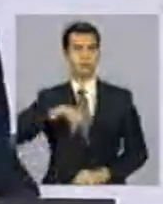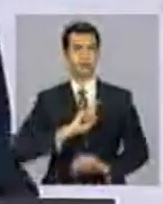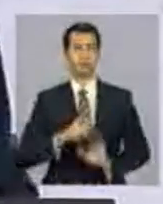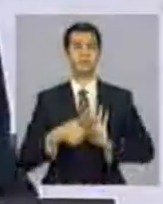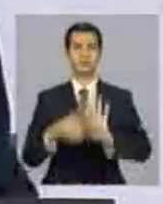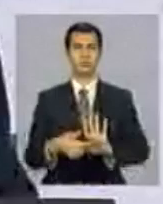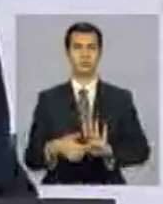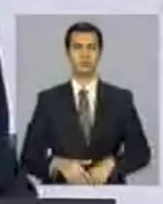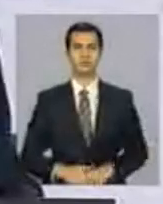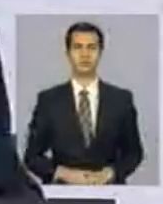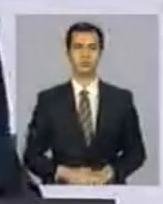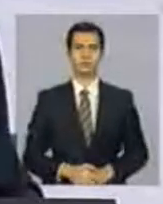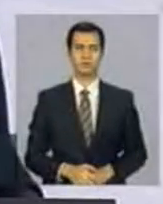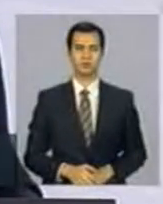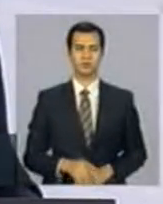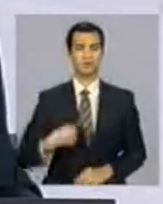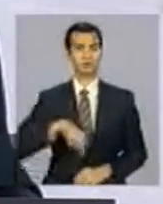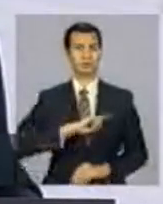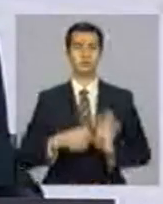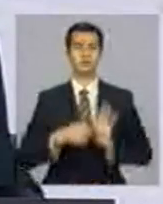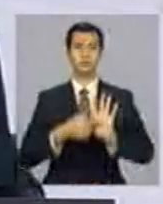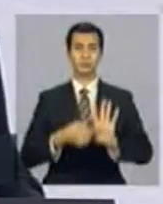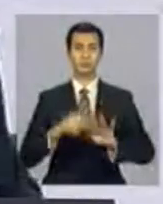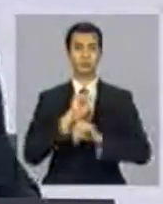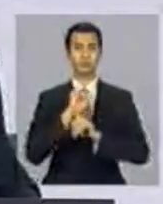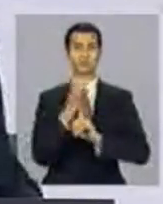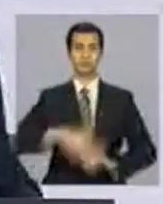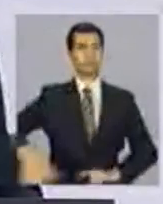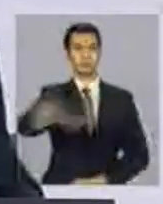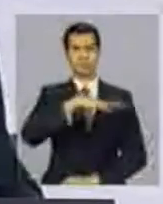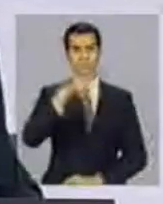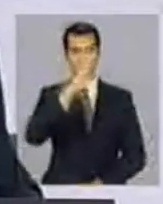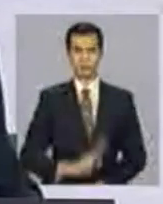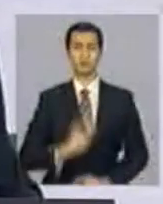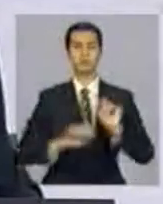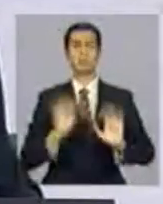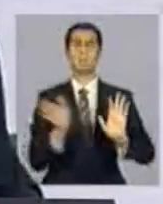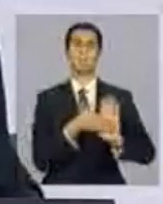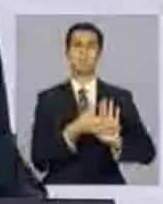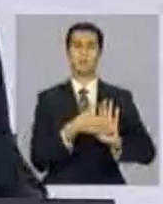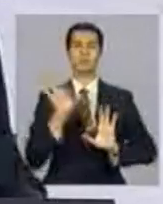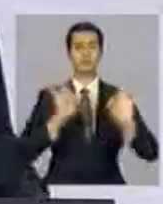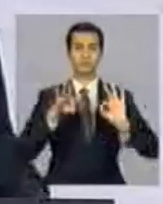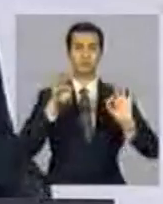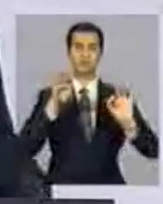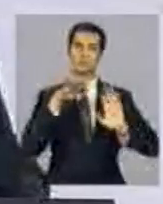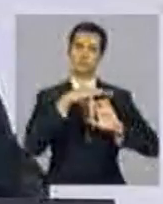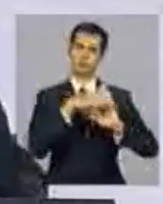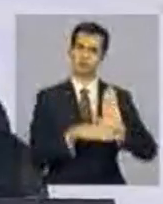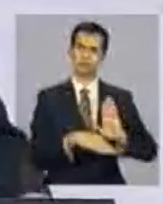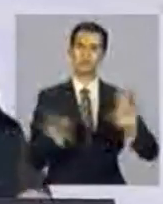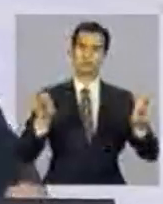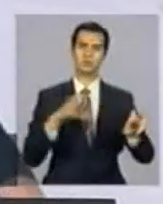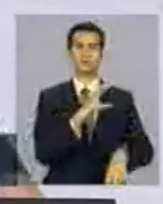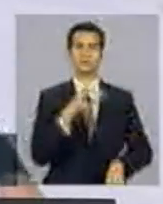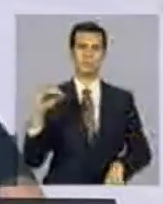apresentamos à sociedade brasileira a proposta do Ciência Sem Fronteiras.